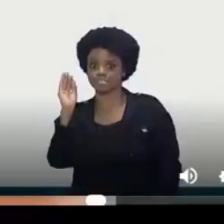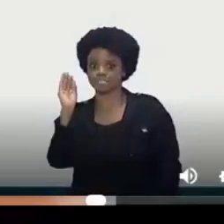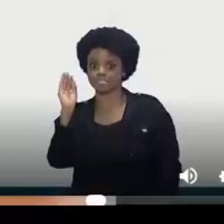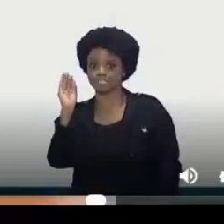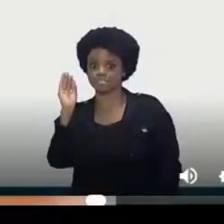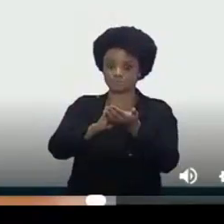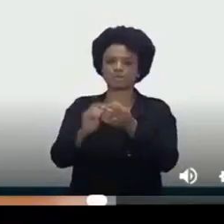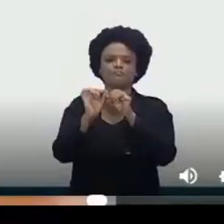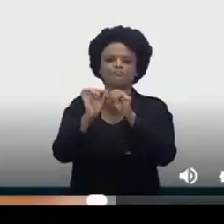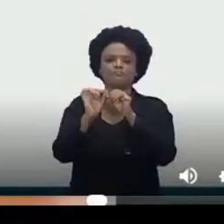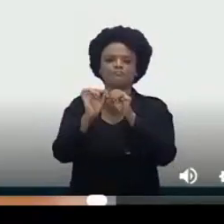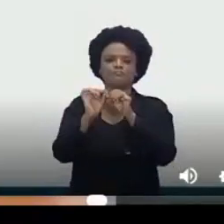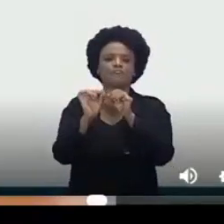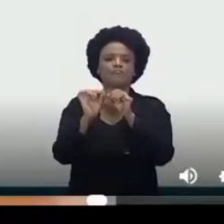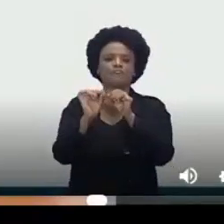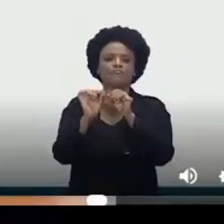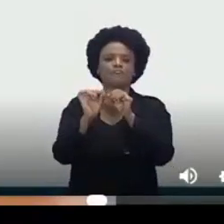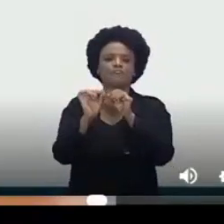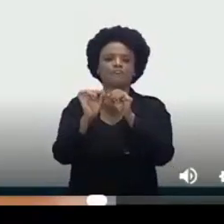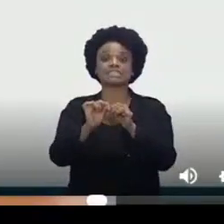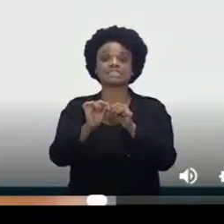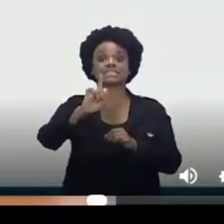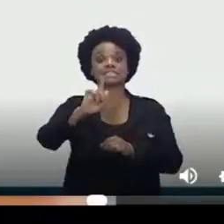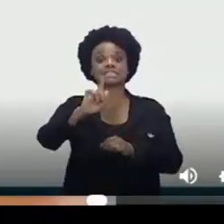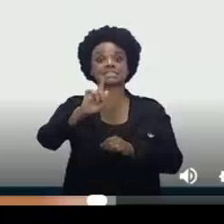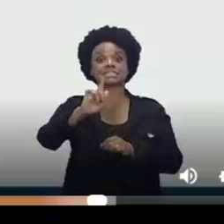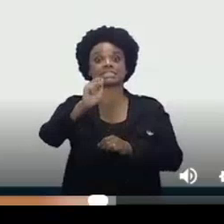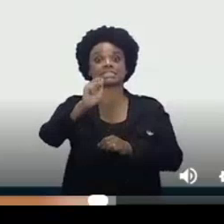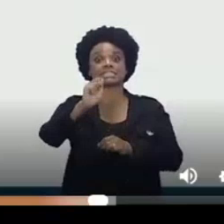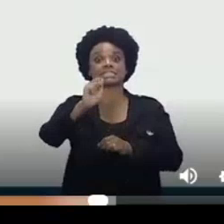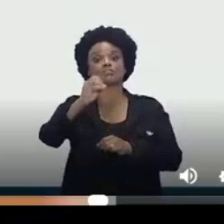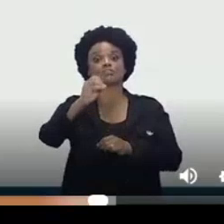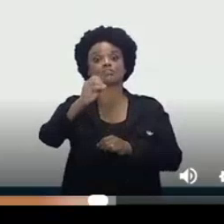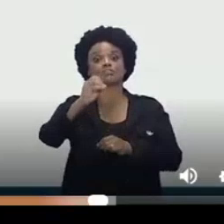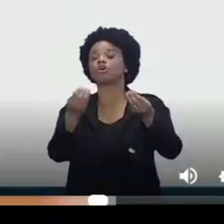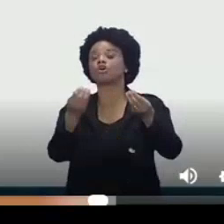agora conseguir plotar os gráficos de quem? De